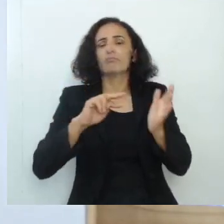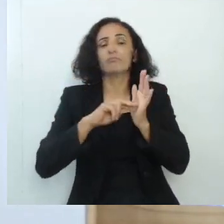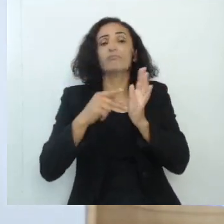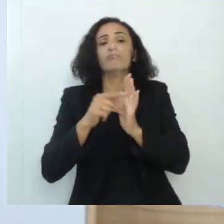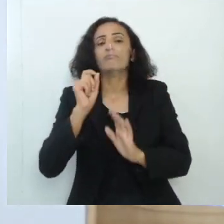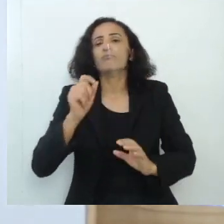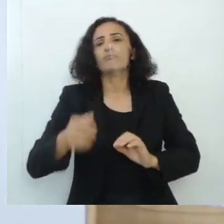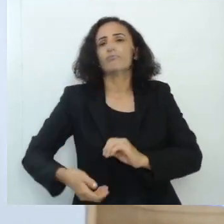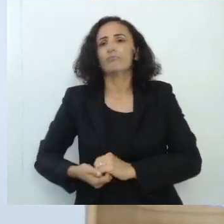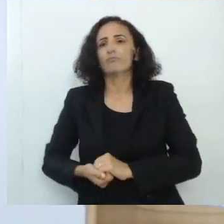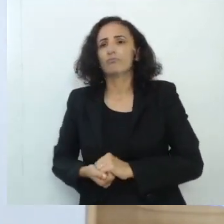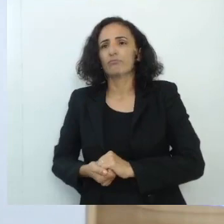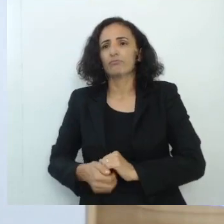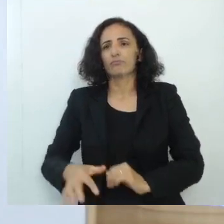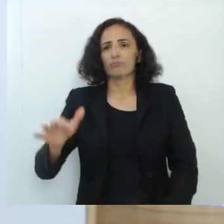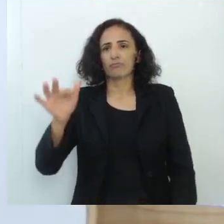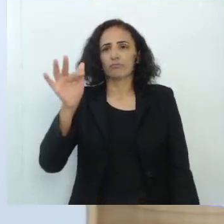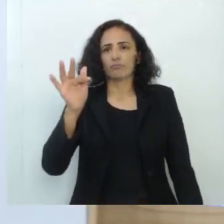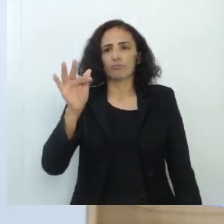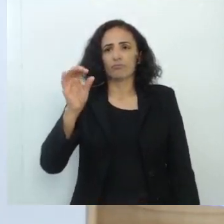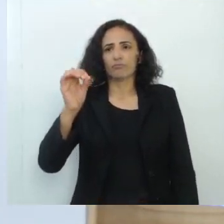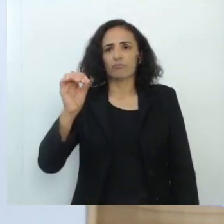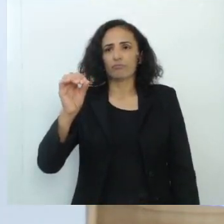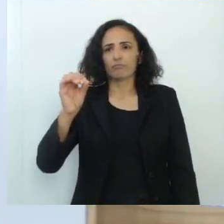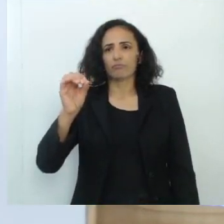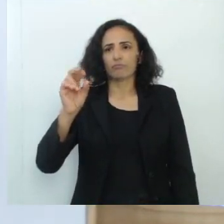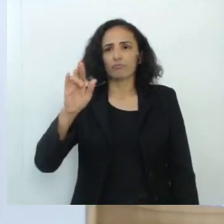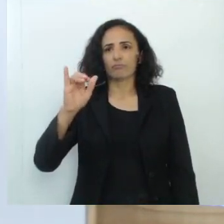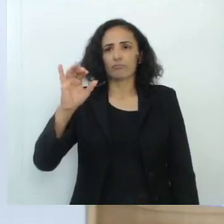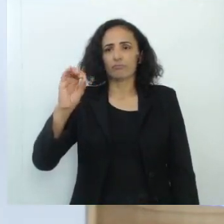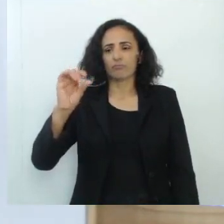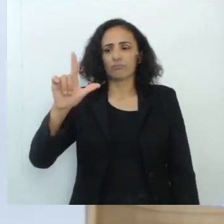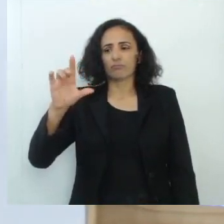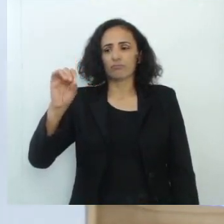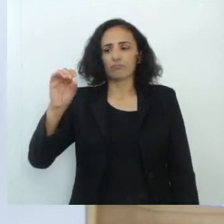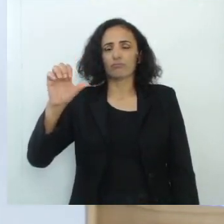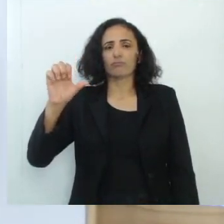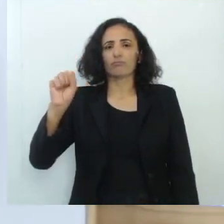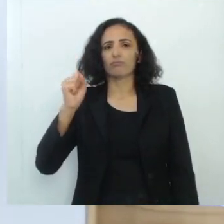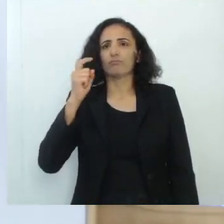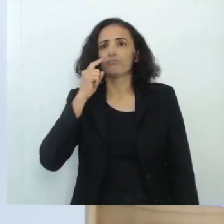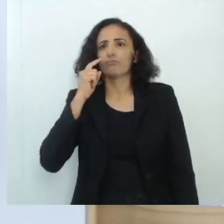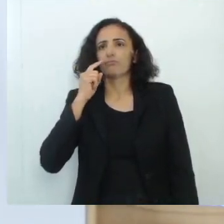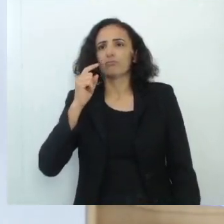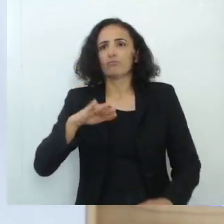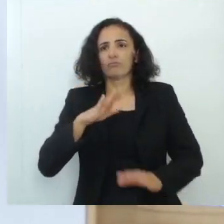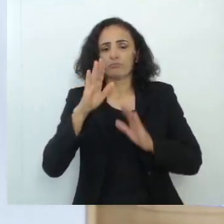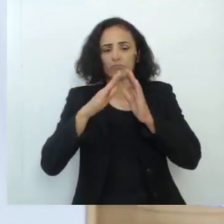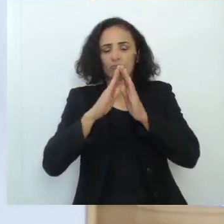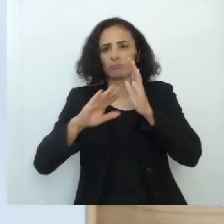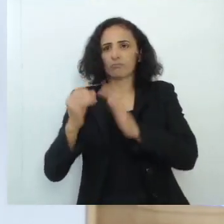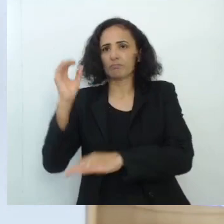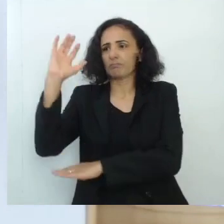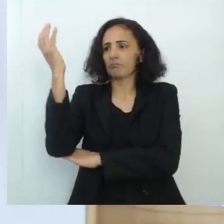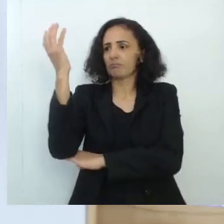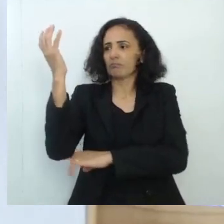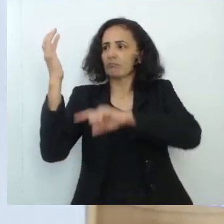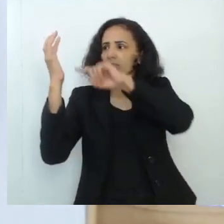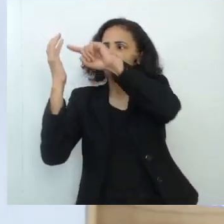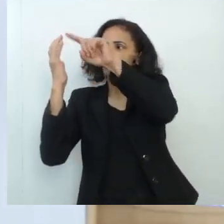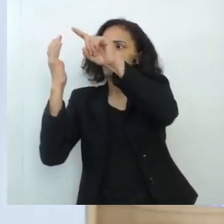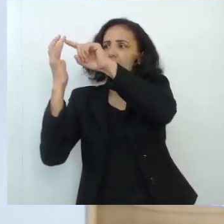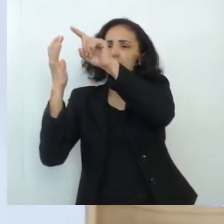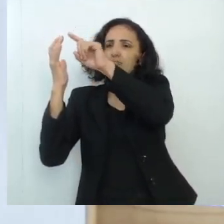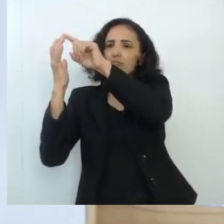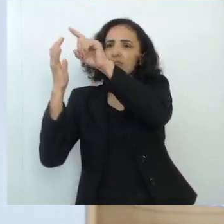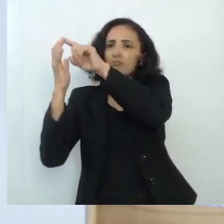de folíolos. Cada dentinho, tá? O todo é a folha. Aqueles dentinhos que a gente tem na